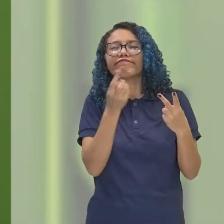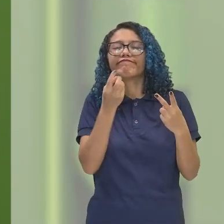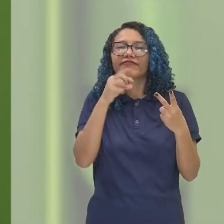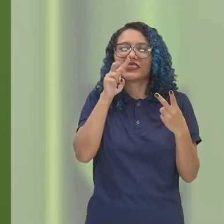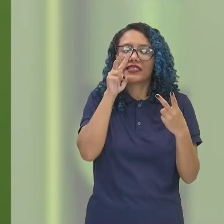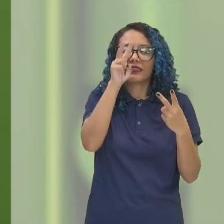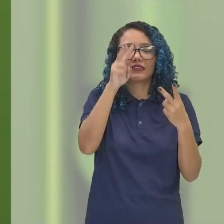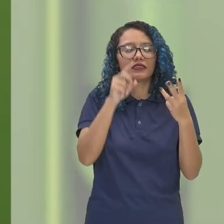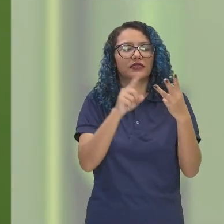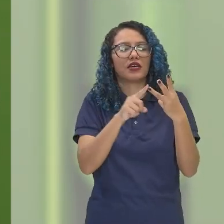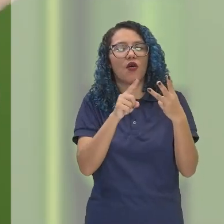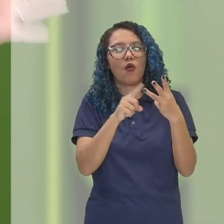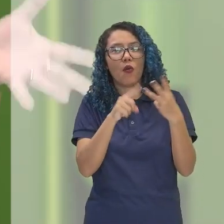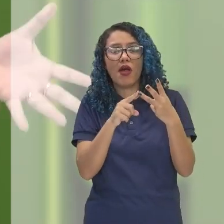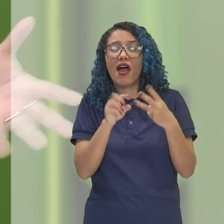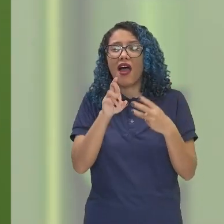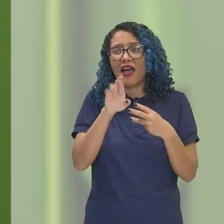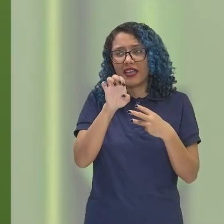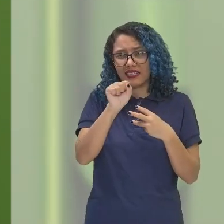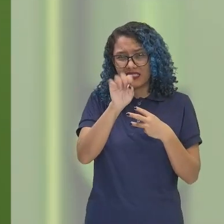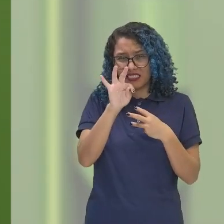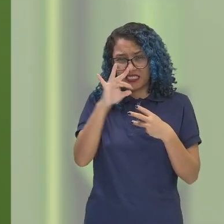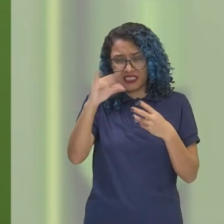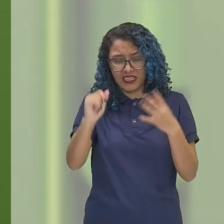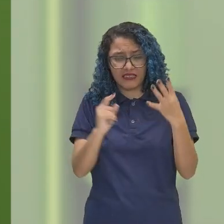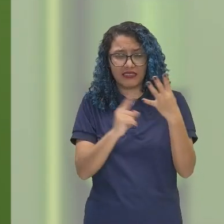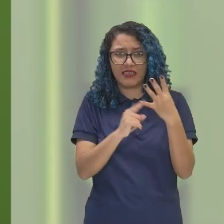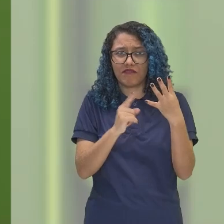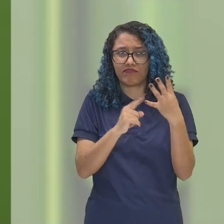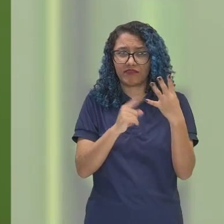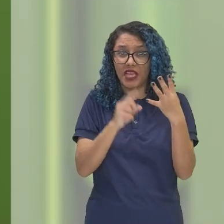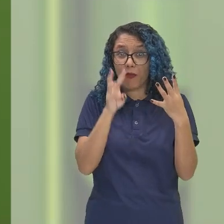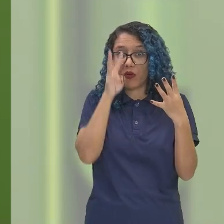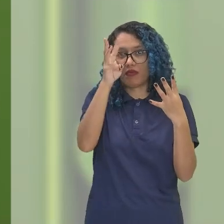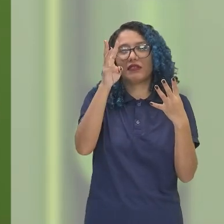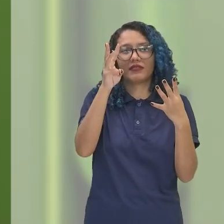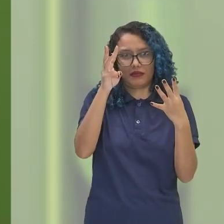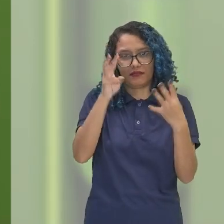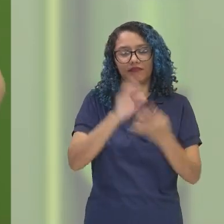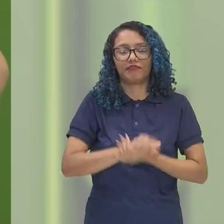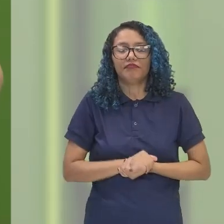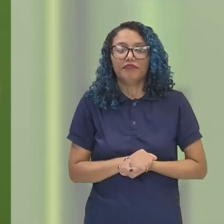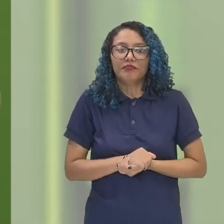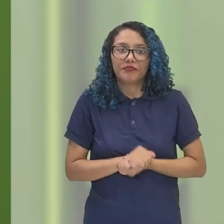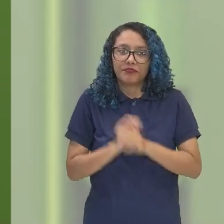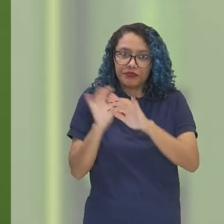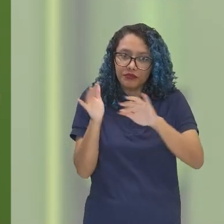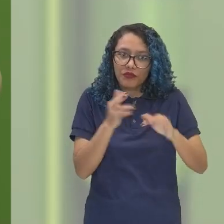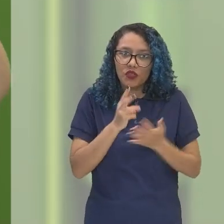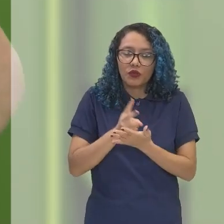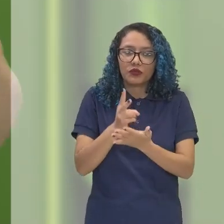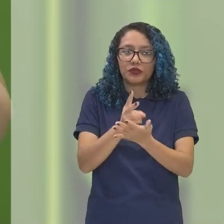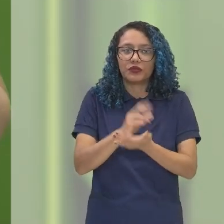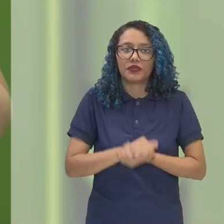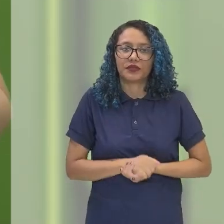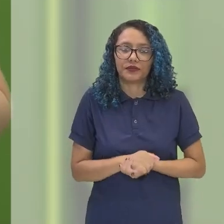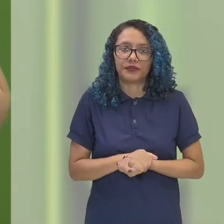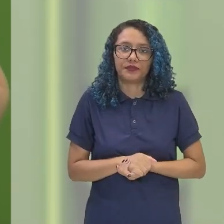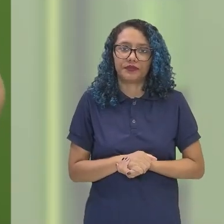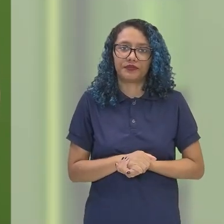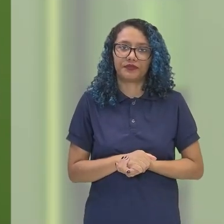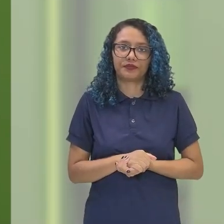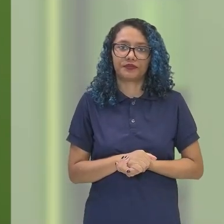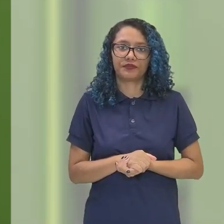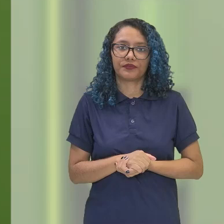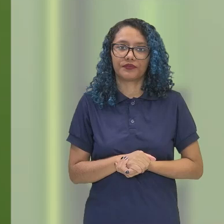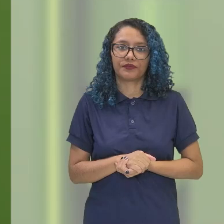a potência elétrica. Então, continuando, falar, nós temos aí como a Cecília nos colocou lá.